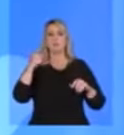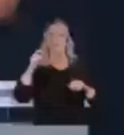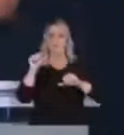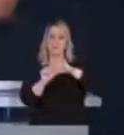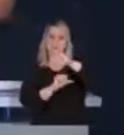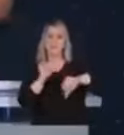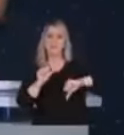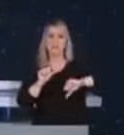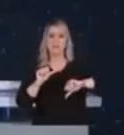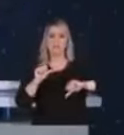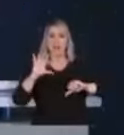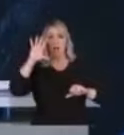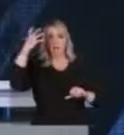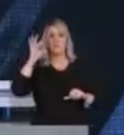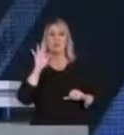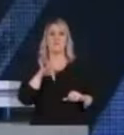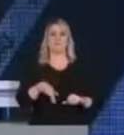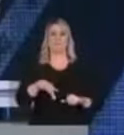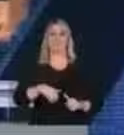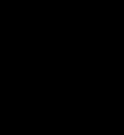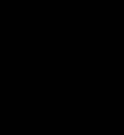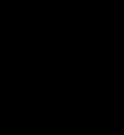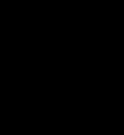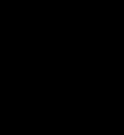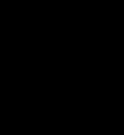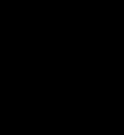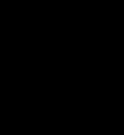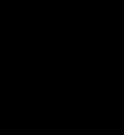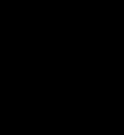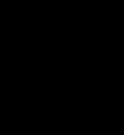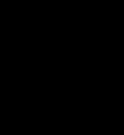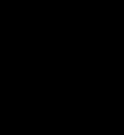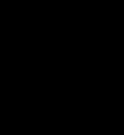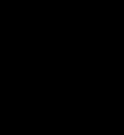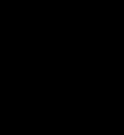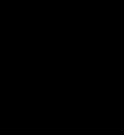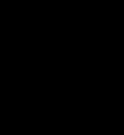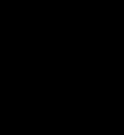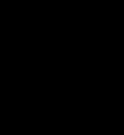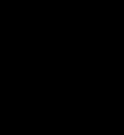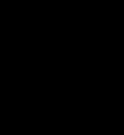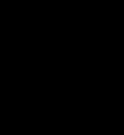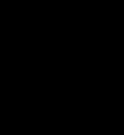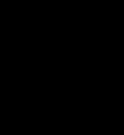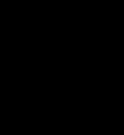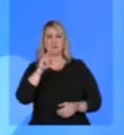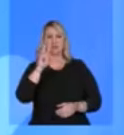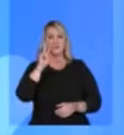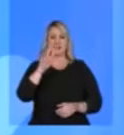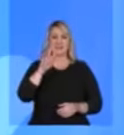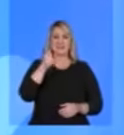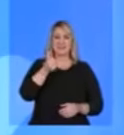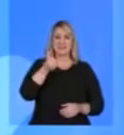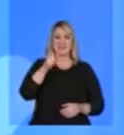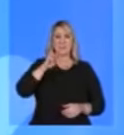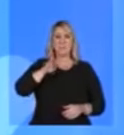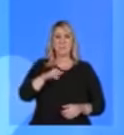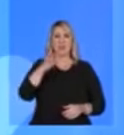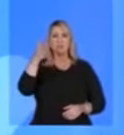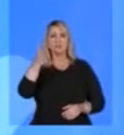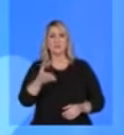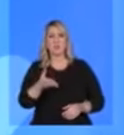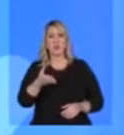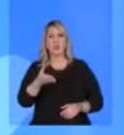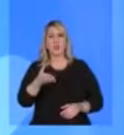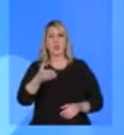alterado e agora o candidato Pedro Paulo é o próximo a ele tem que olhar para 65 milhões meio de